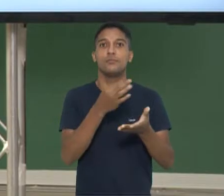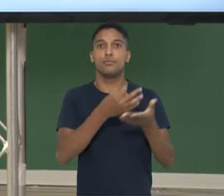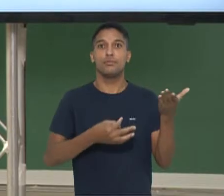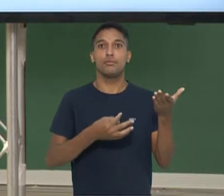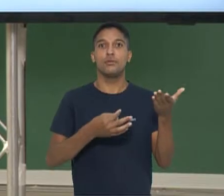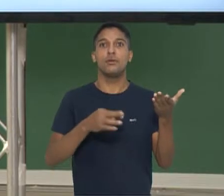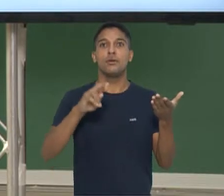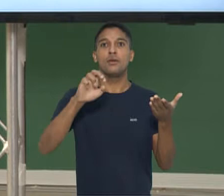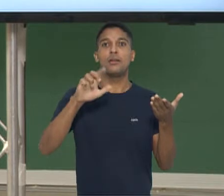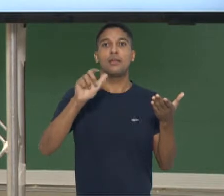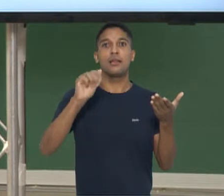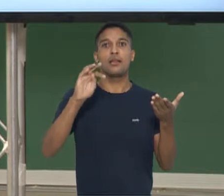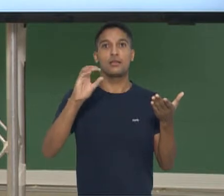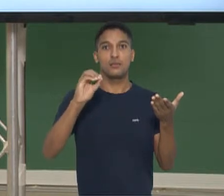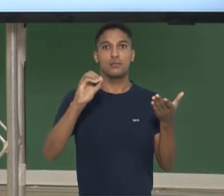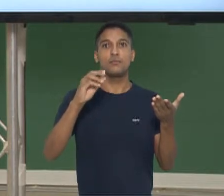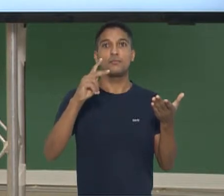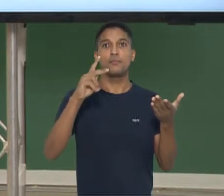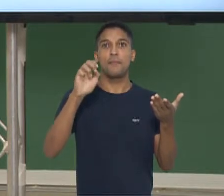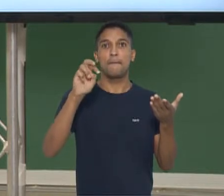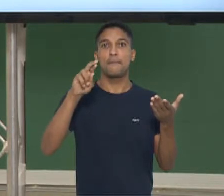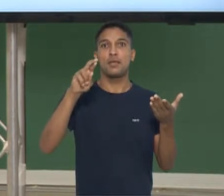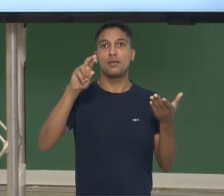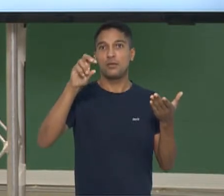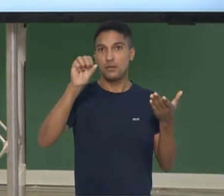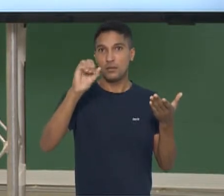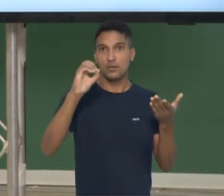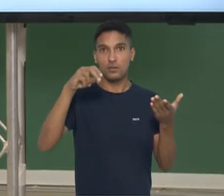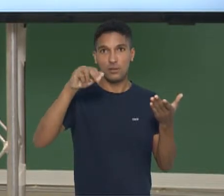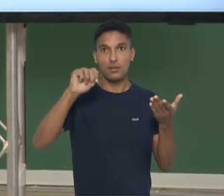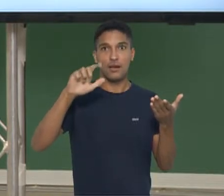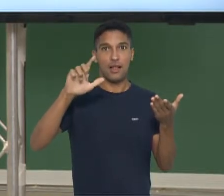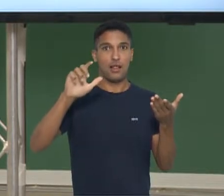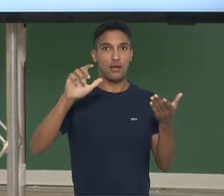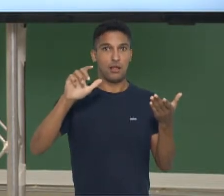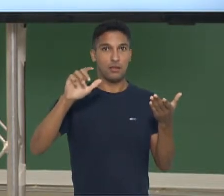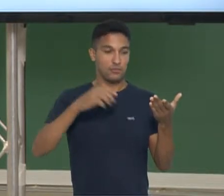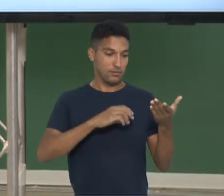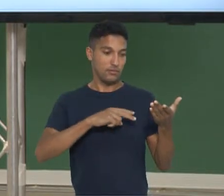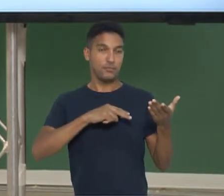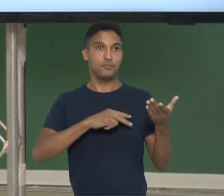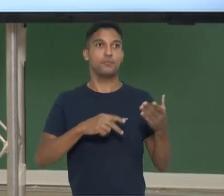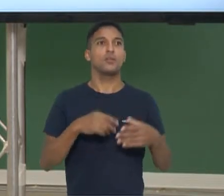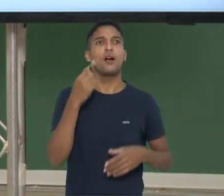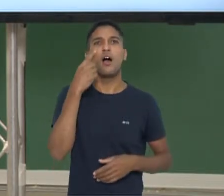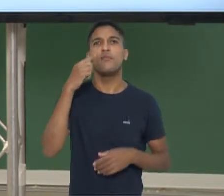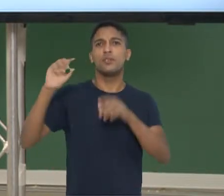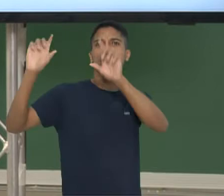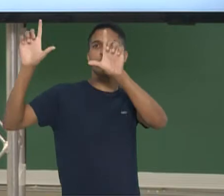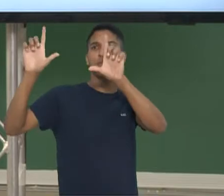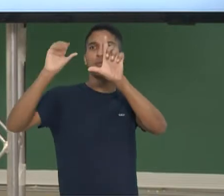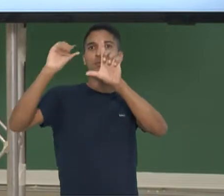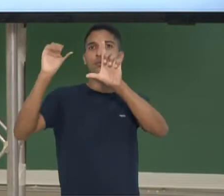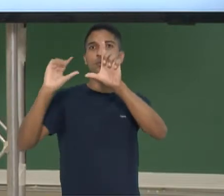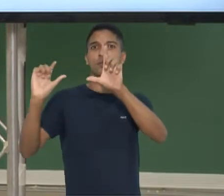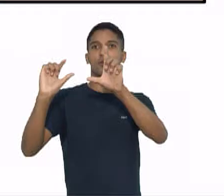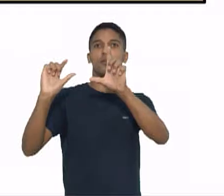esse exercício então. Pensem um pouquinho. Temos, neste fragmento que está na